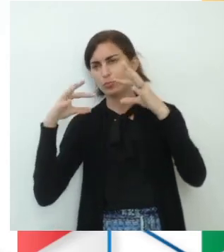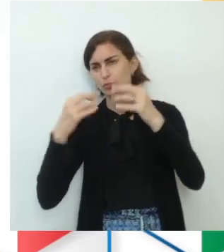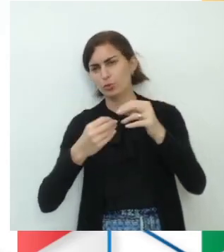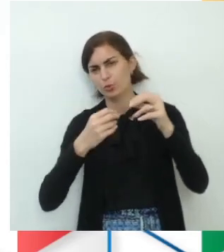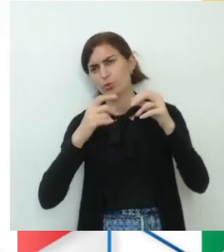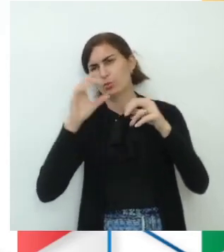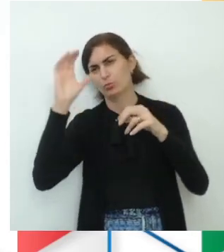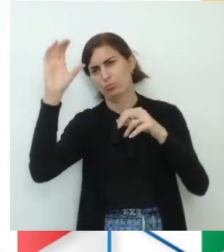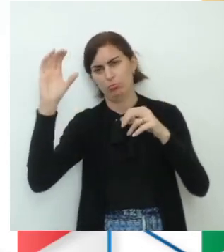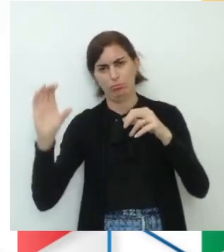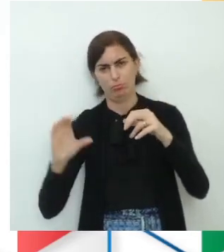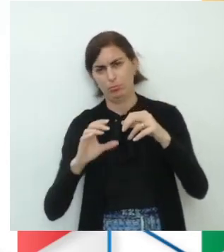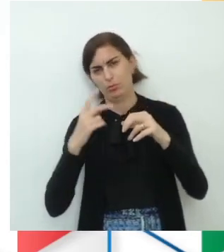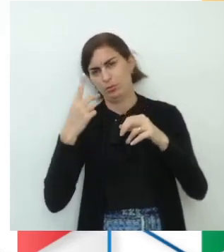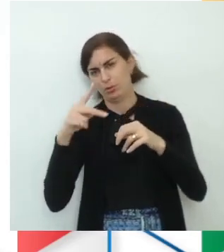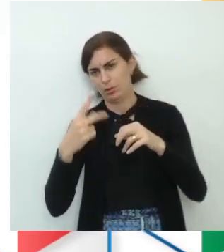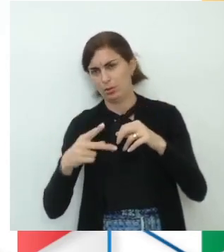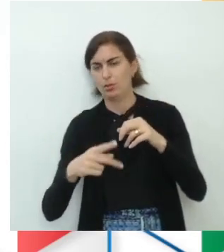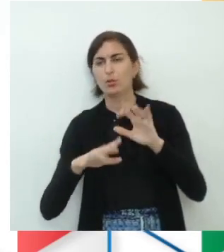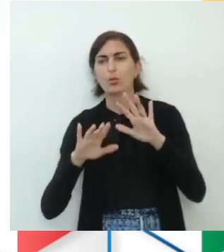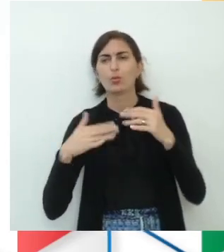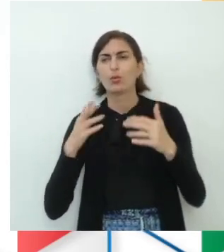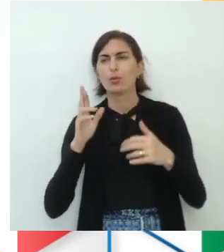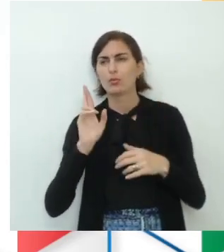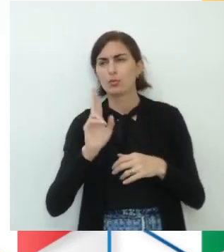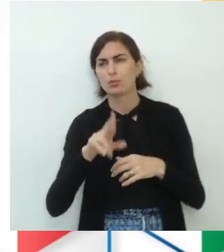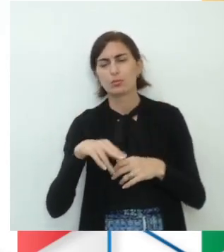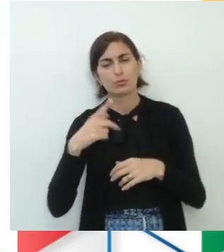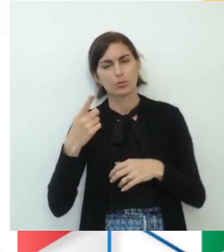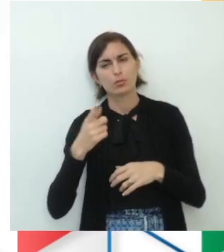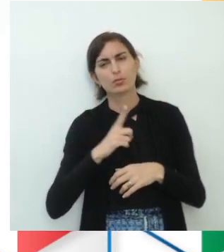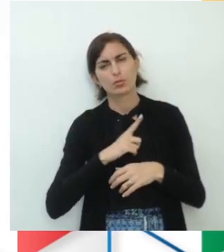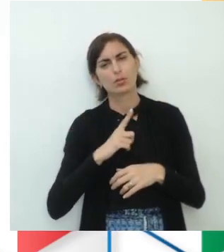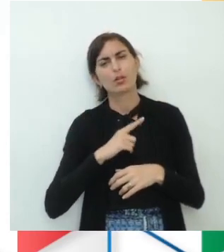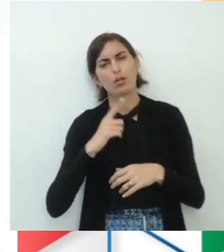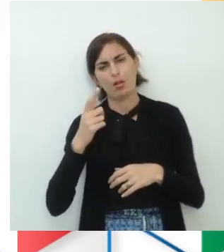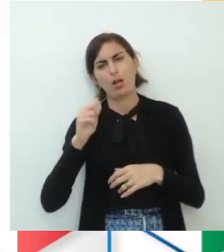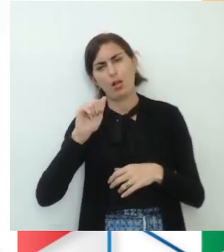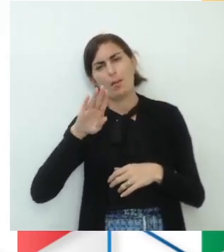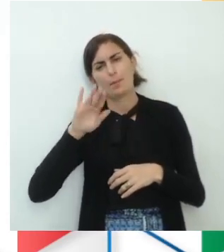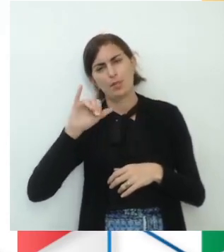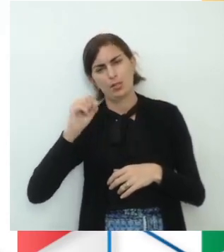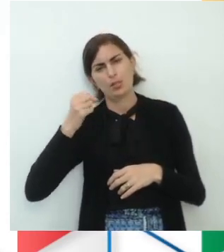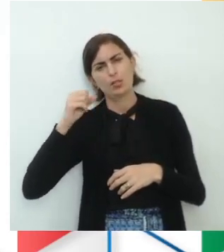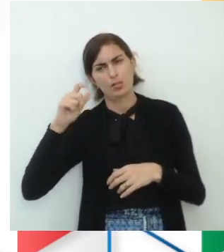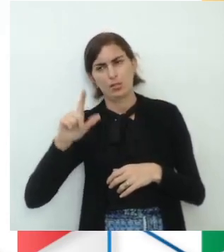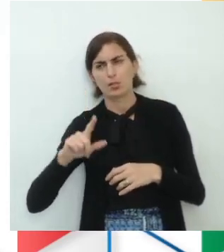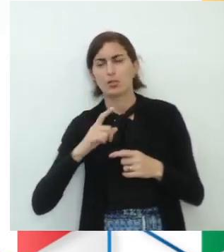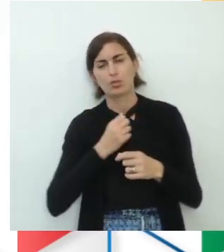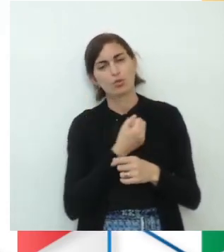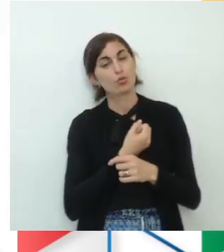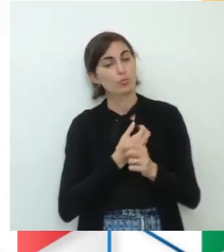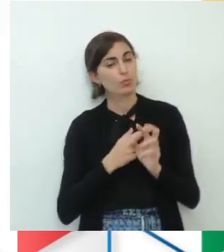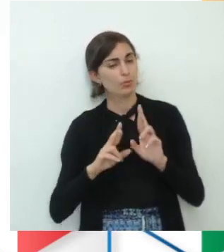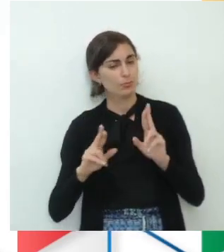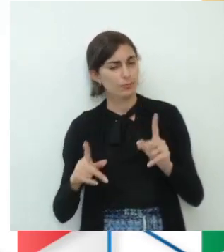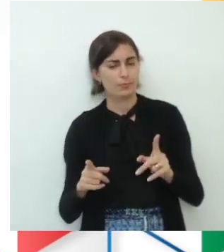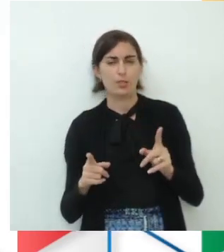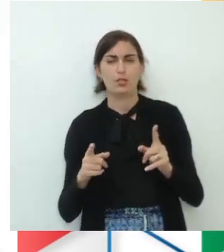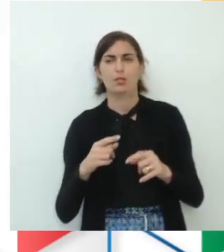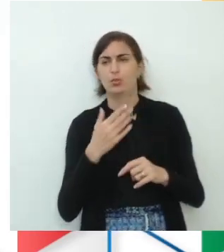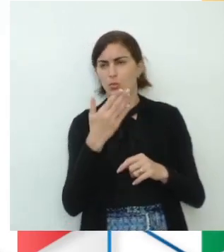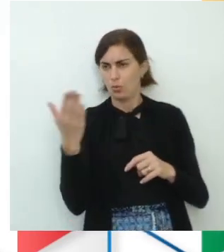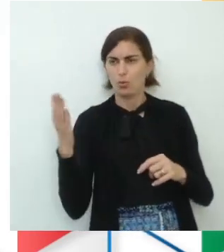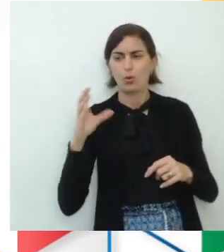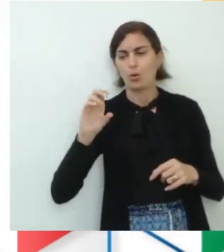pares ordenados deles, tá bom? E qual é a resposta que a gente vai ter para aí? As abscissas são números opostos e